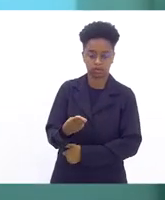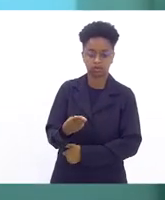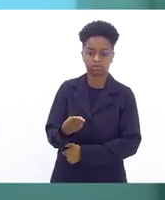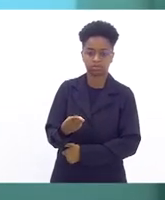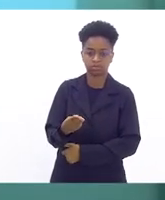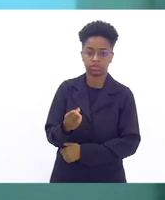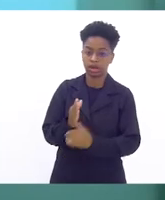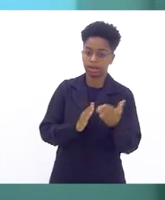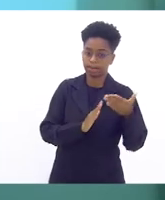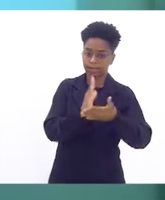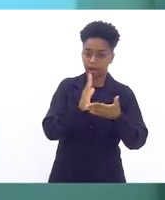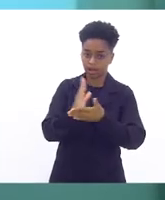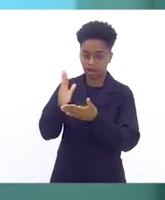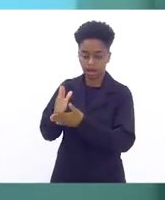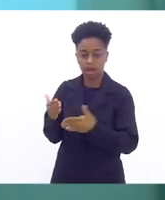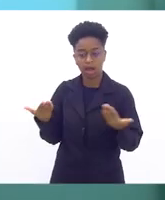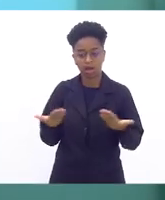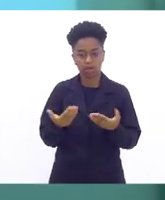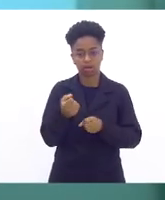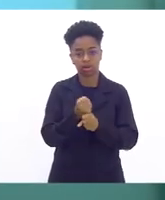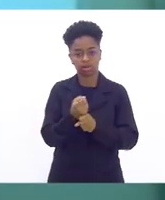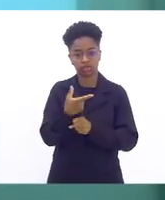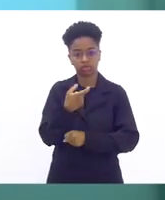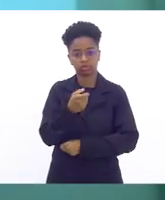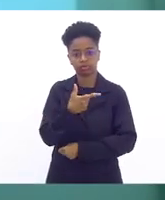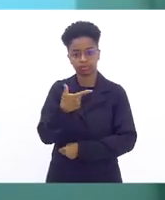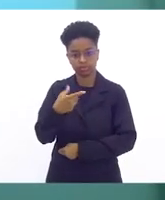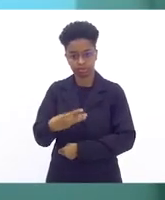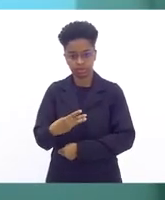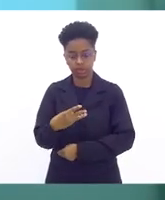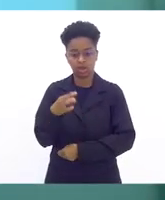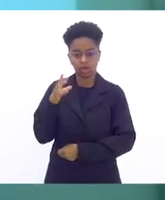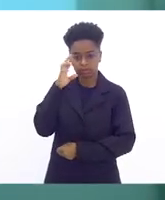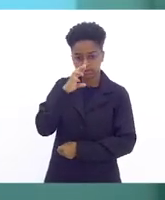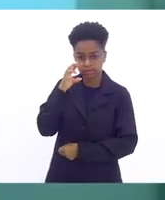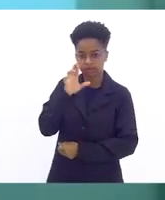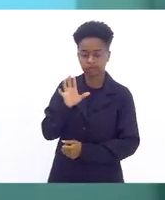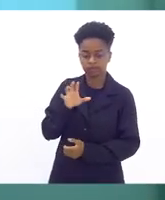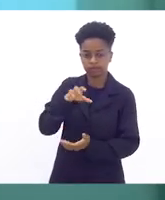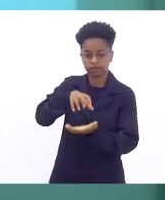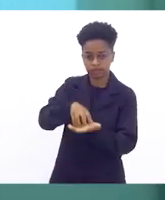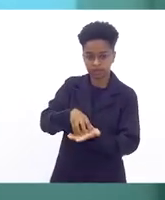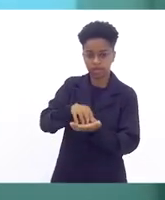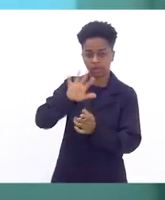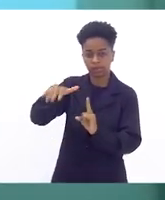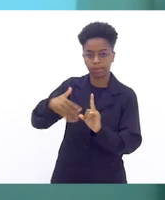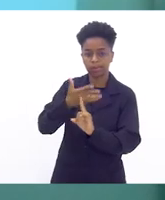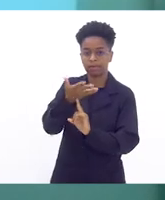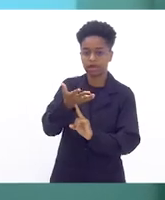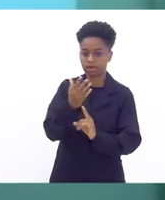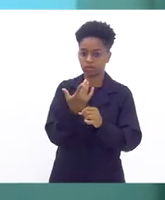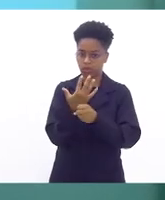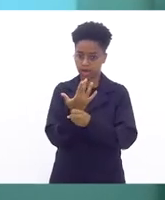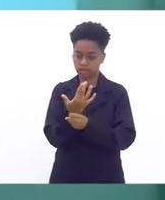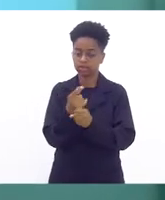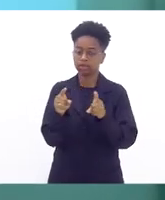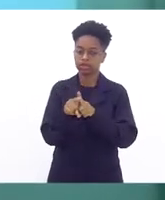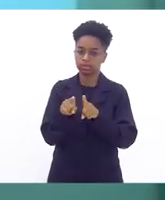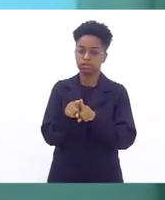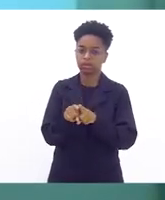aprovados para esse ano é Observatório Fluminense do ambiente pela UERJ e